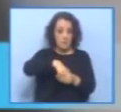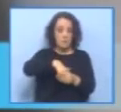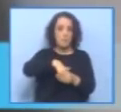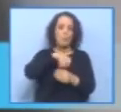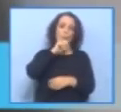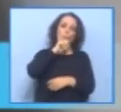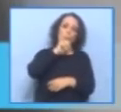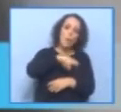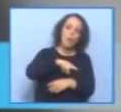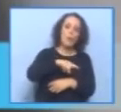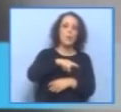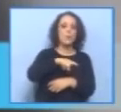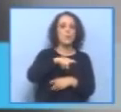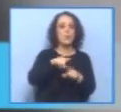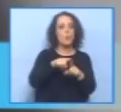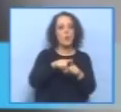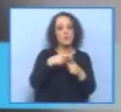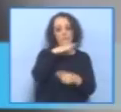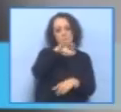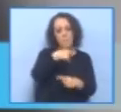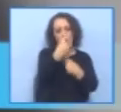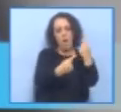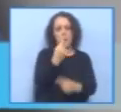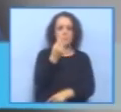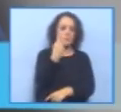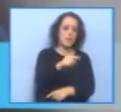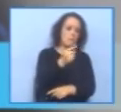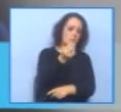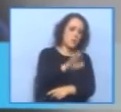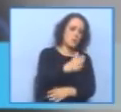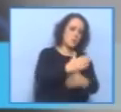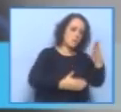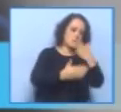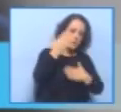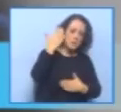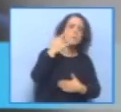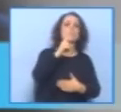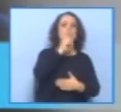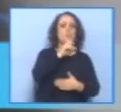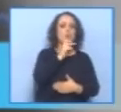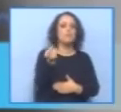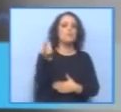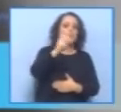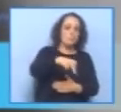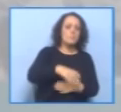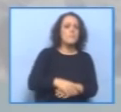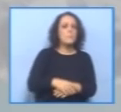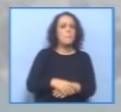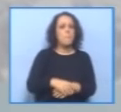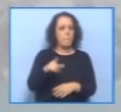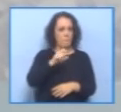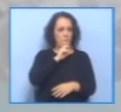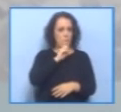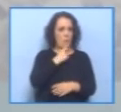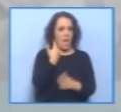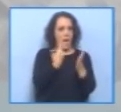possam surgir, das famílias com uma criança com deficiência, possam surgir propostas Pode estar aqui de ajuda. a